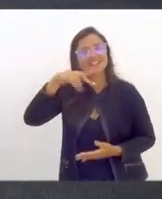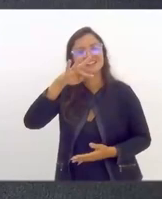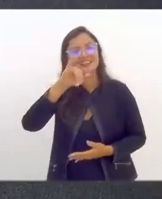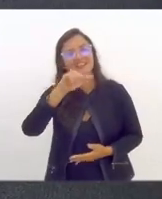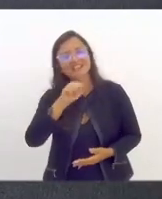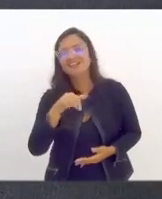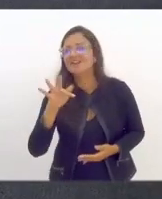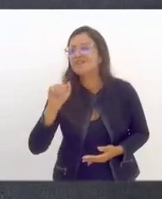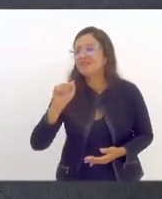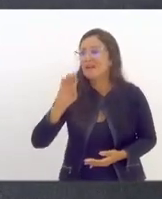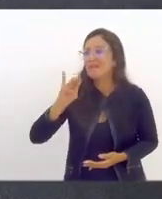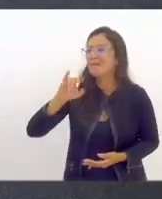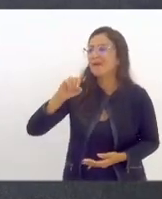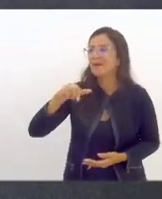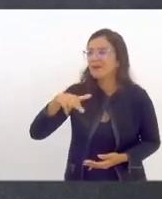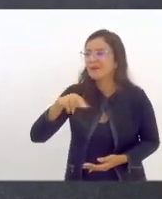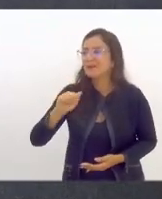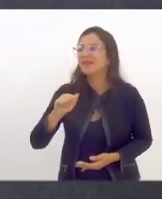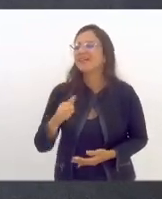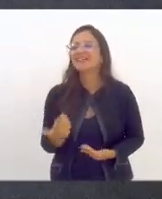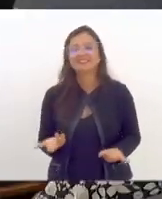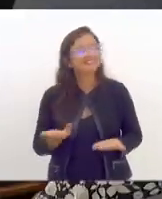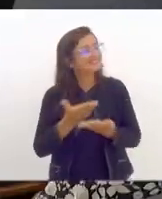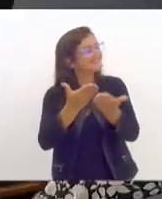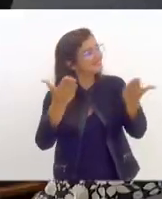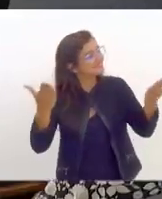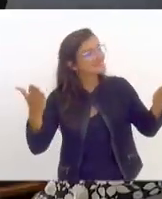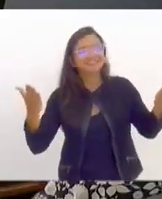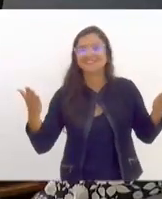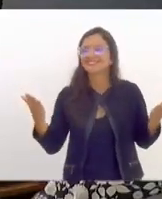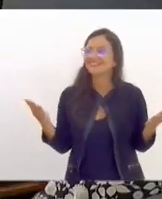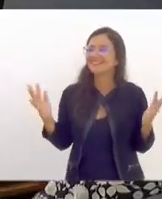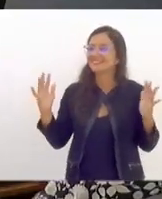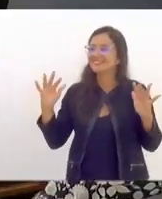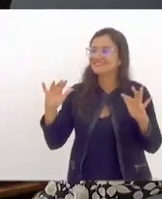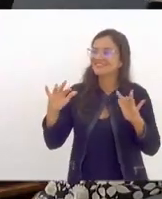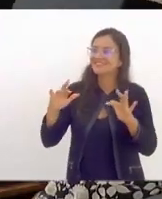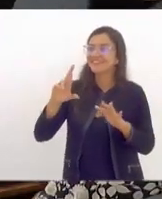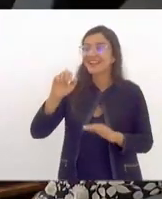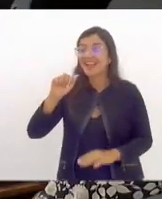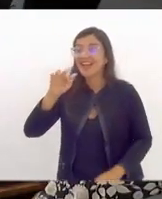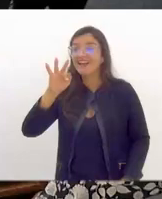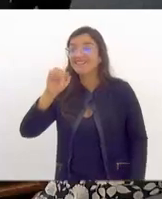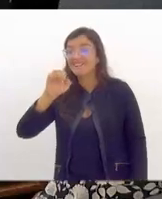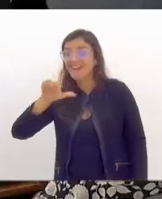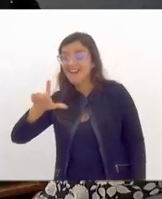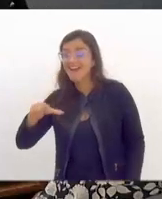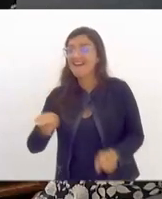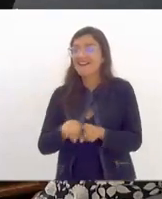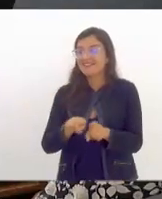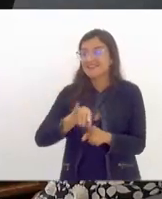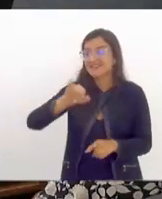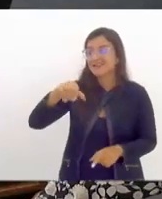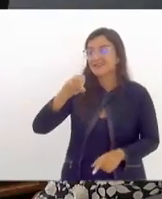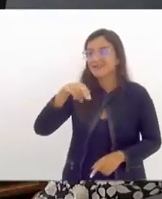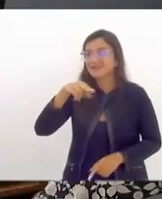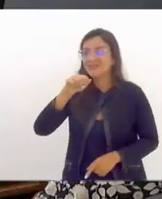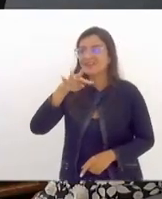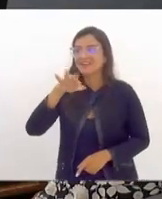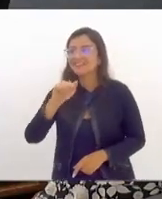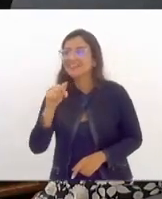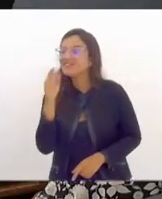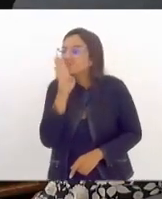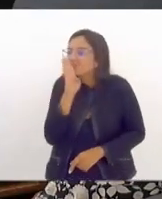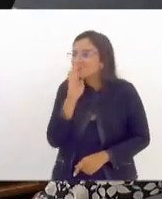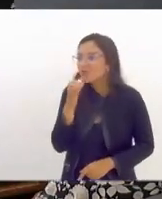Fernanda que manda uma bela Rafael e Jonathan menino que quase não